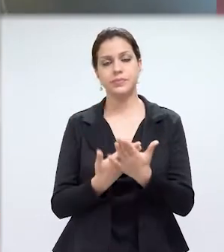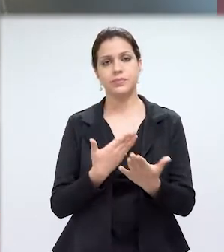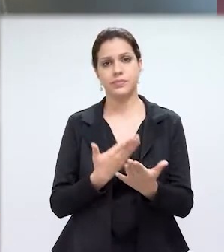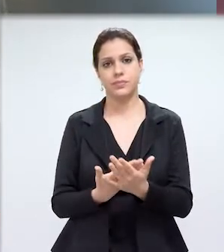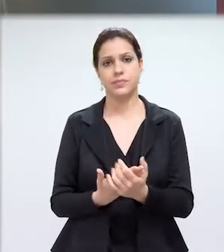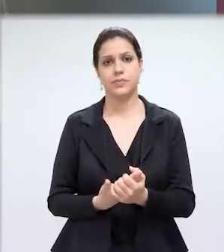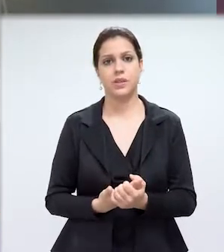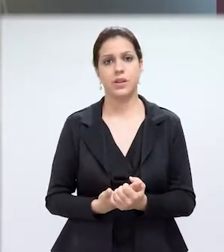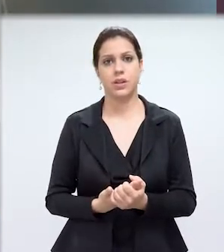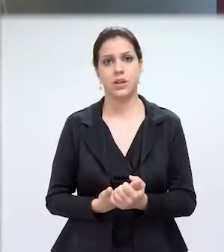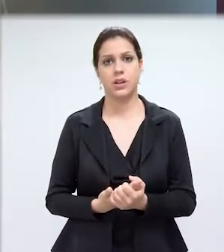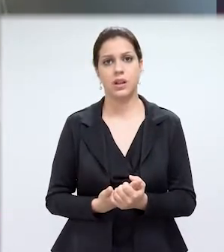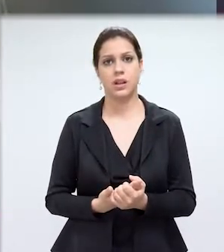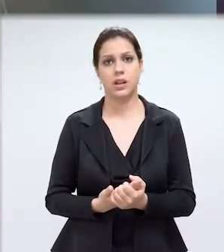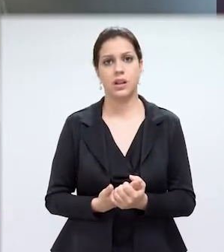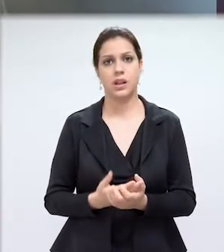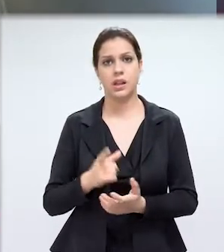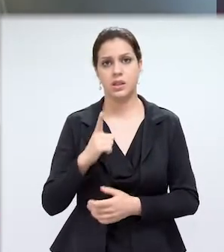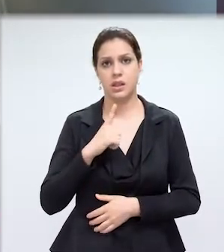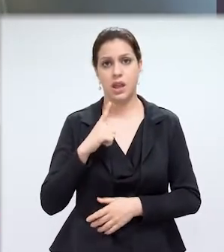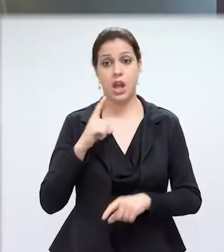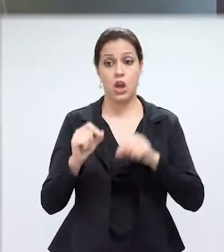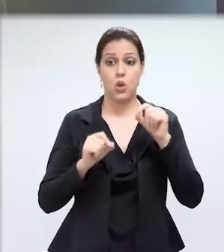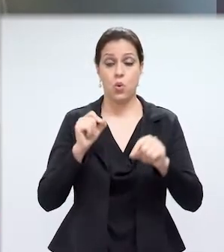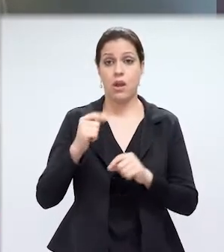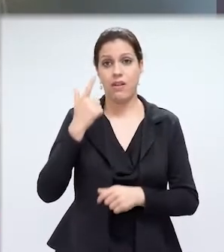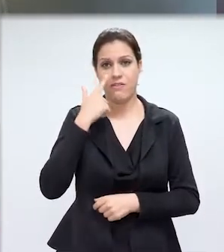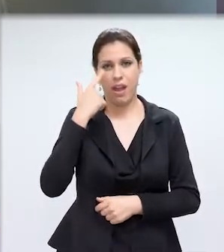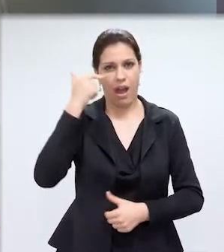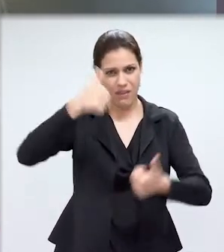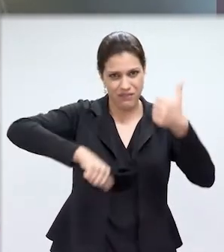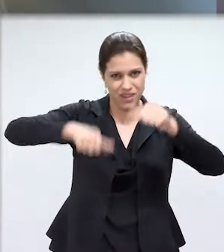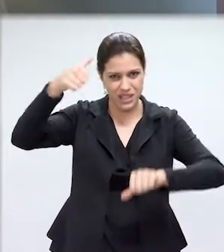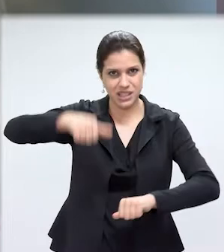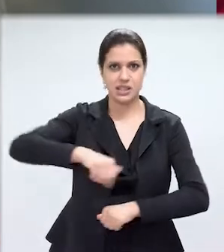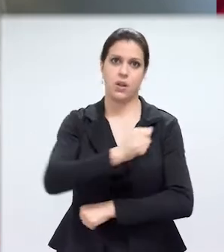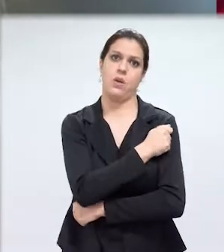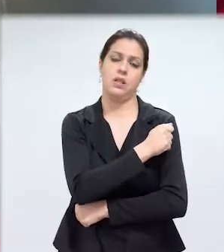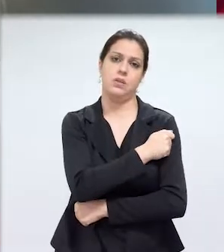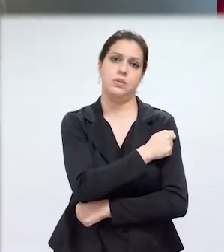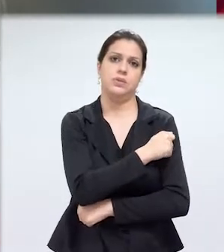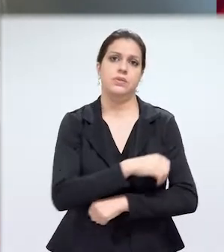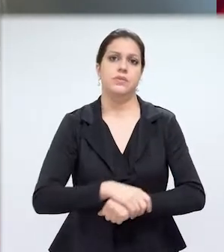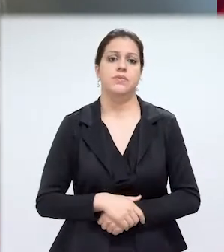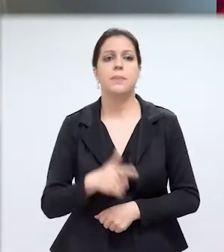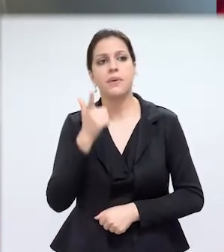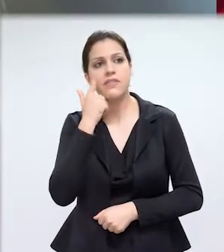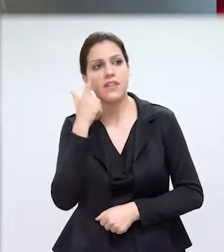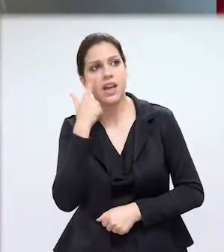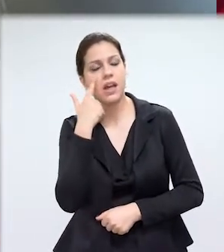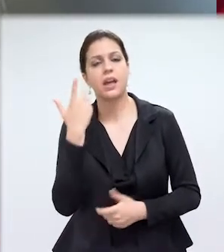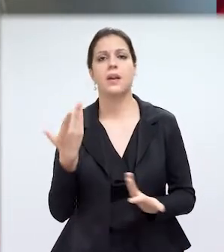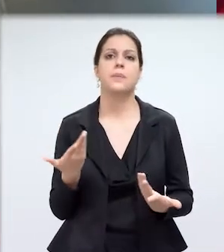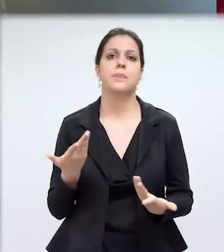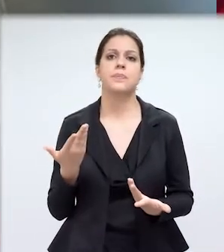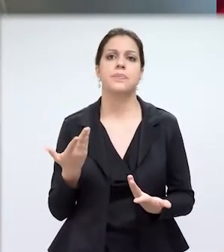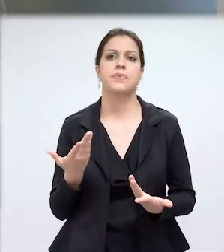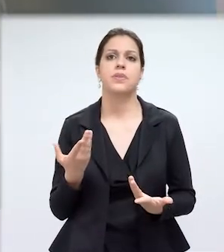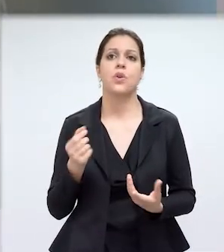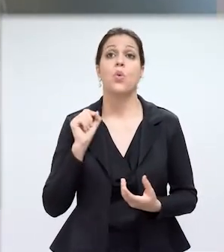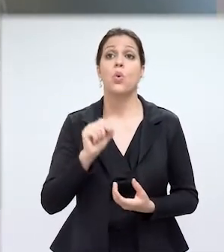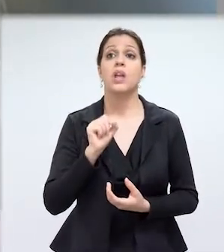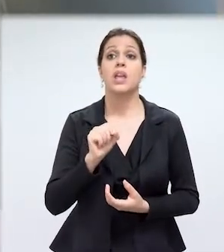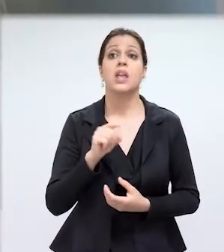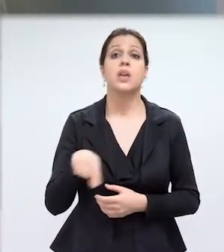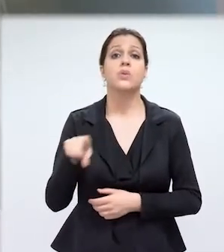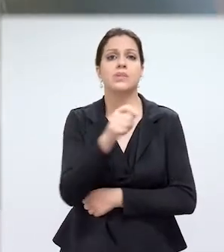As escolas, né, muitas ainda têm isso, né, de fazer um período de sondagem com os seus alunos, né? Então,